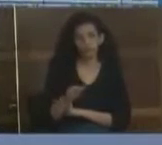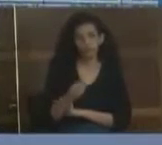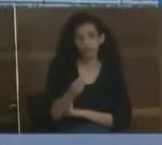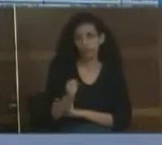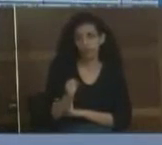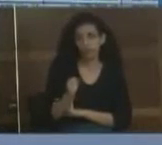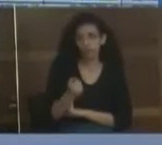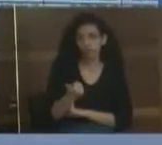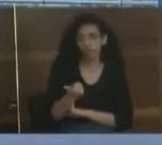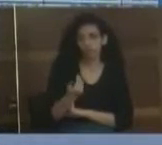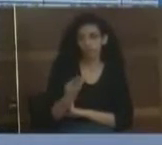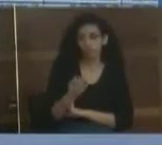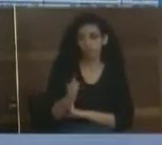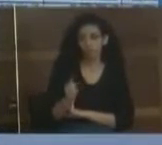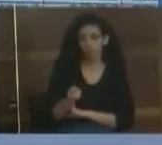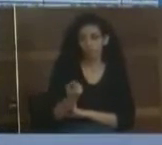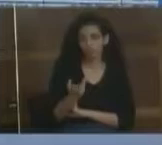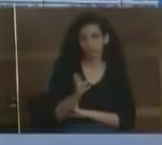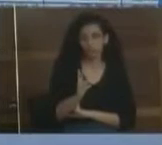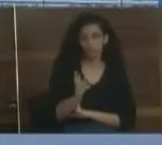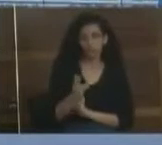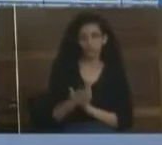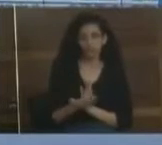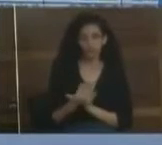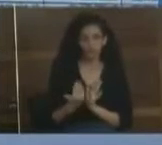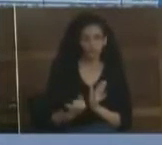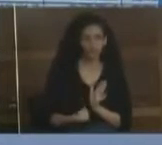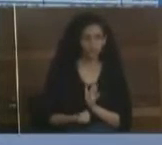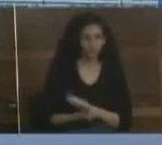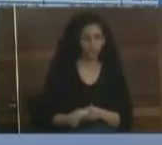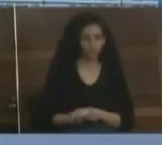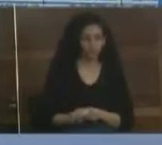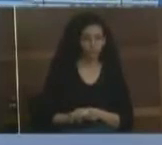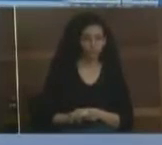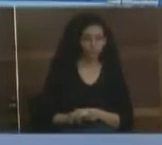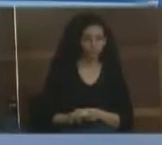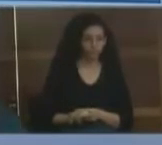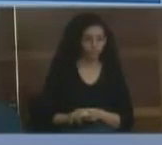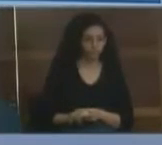milhões 814 mil reais página 24